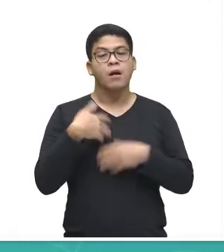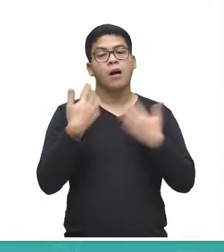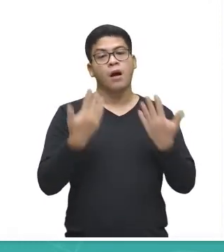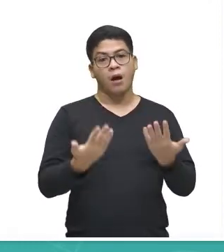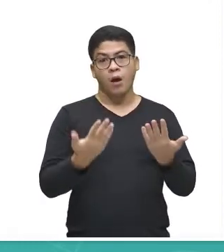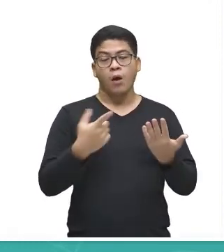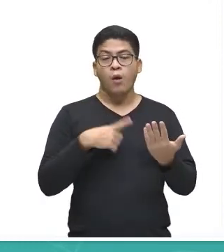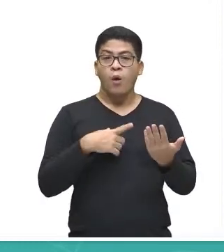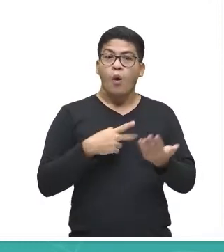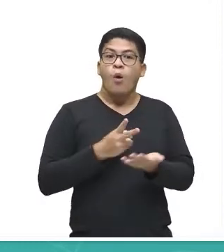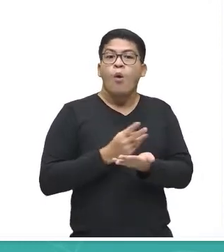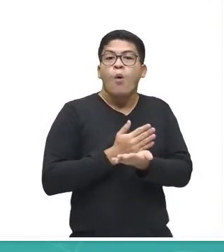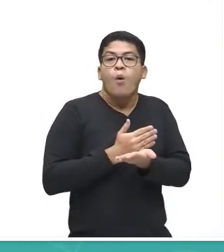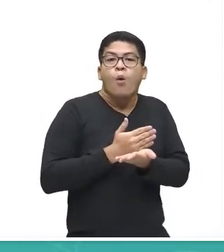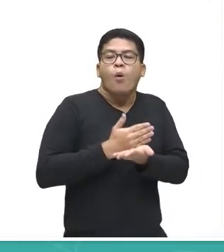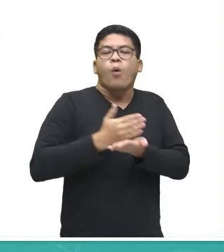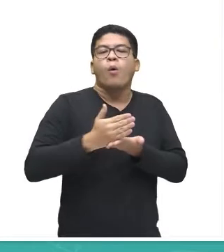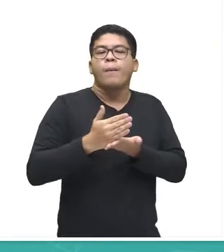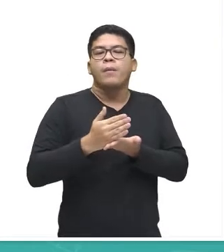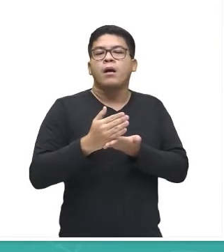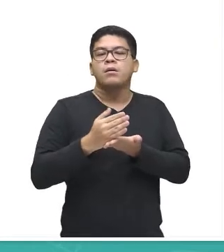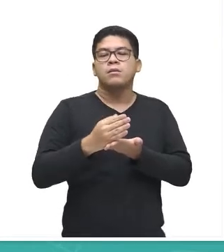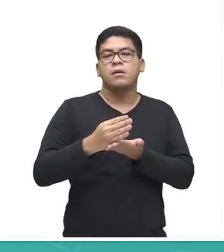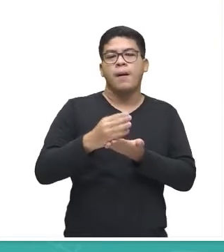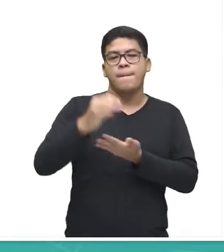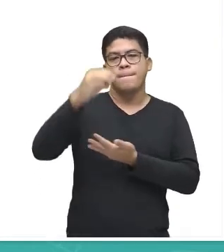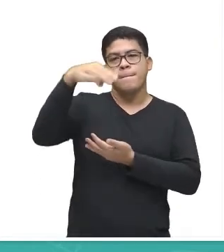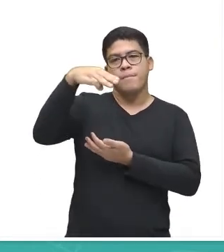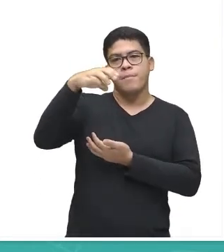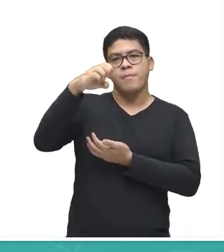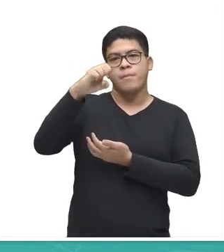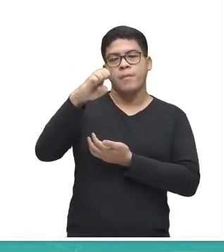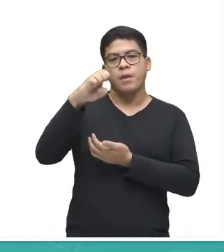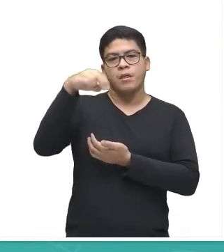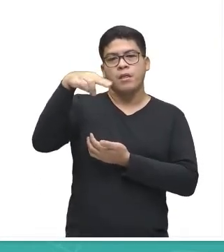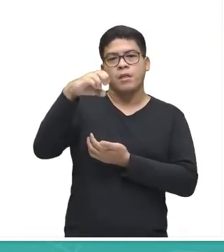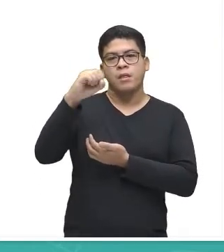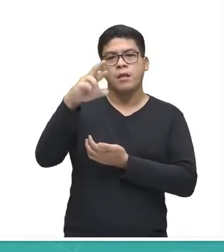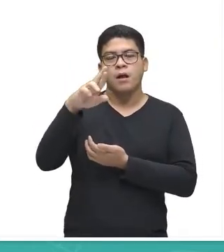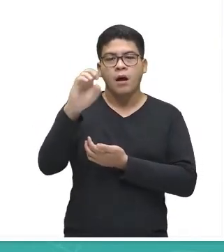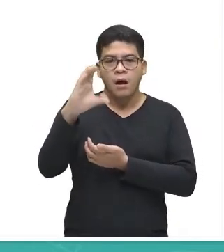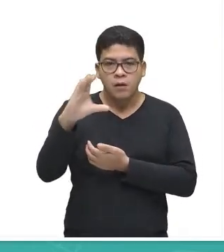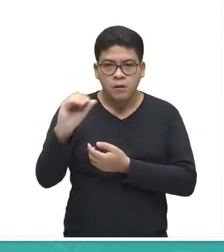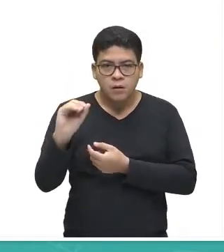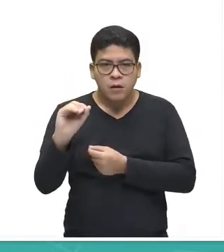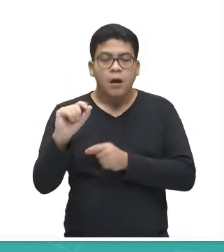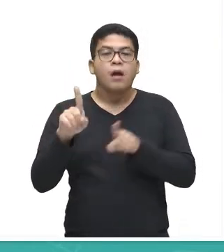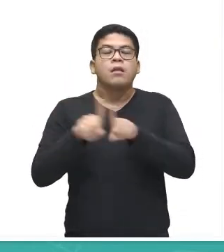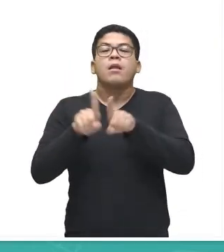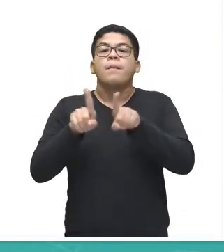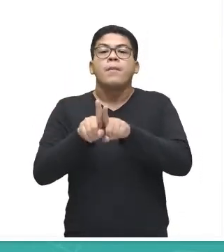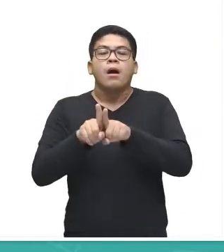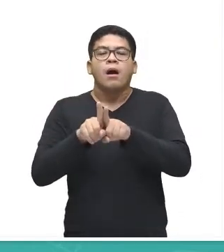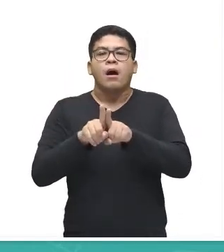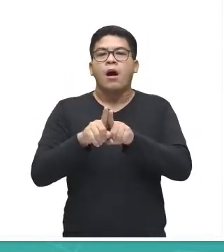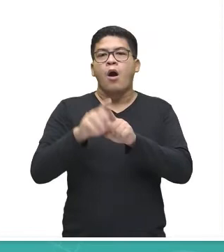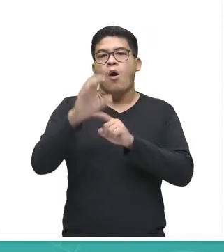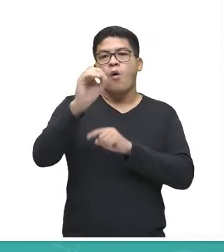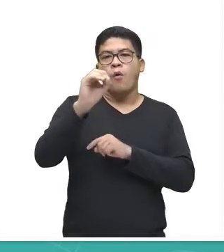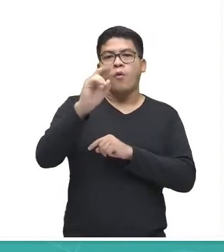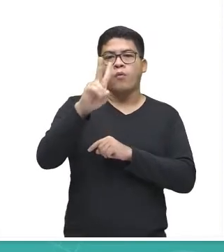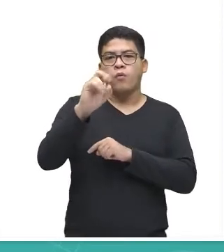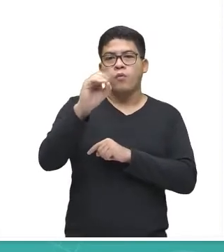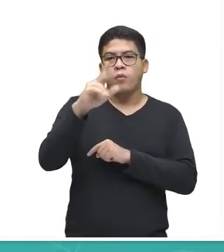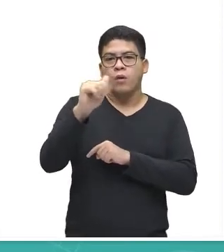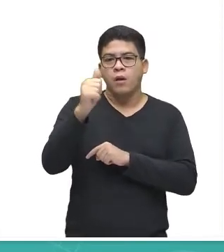a menina ela já tem a capacidade de ovular, né? De emitir o óvulo. E a partir